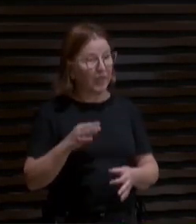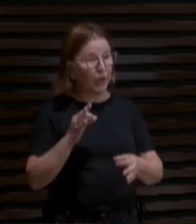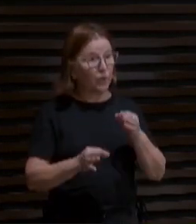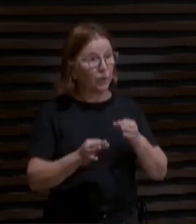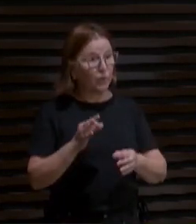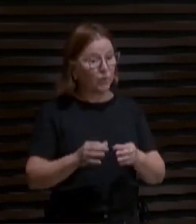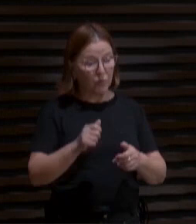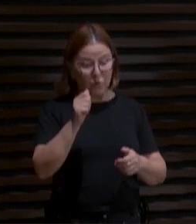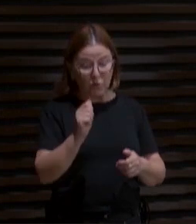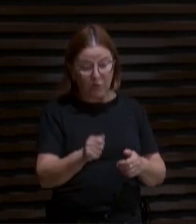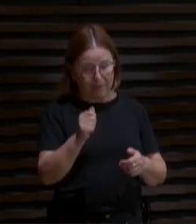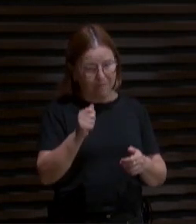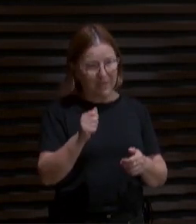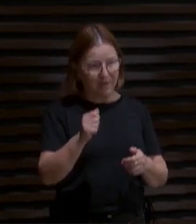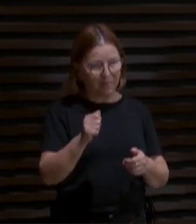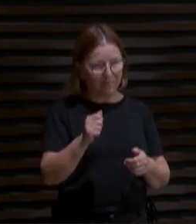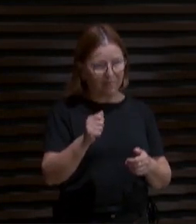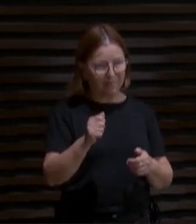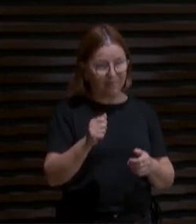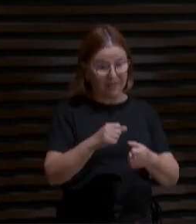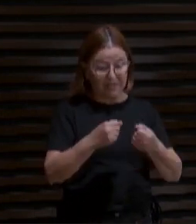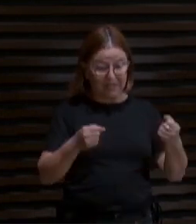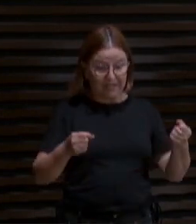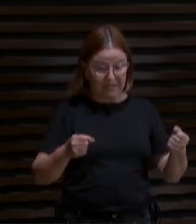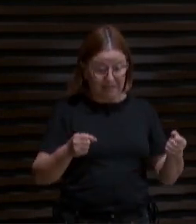da grande tribulação,